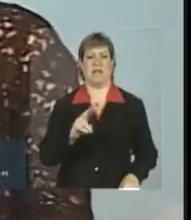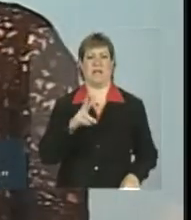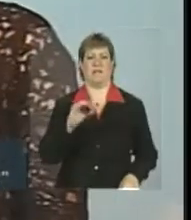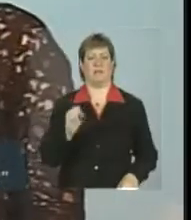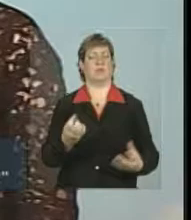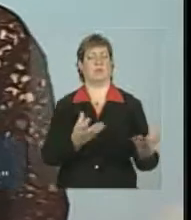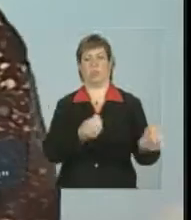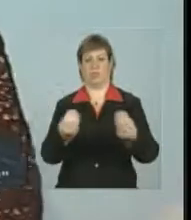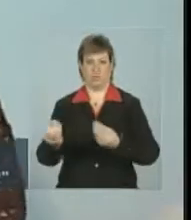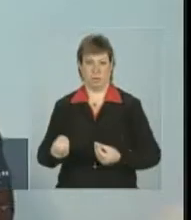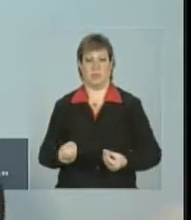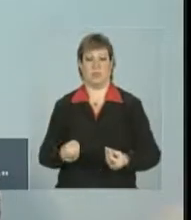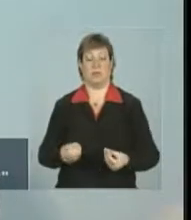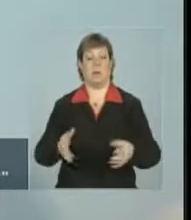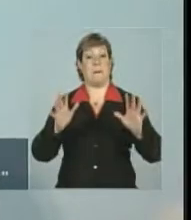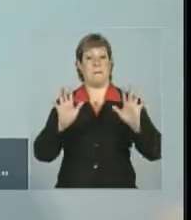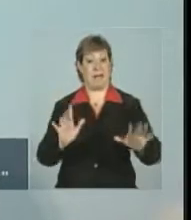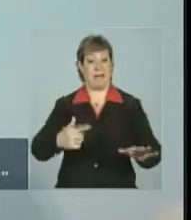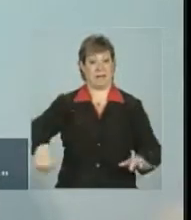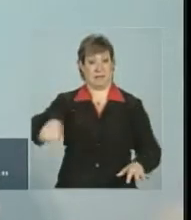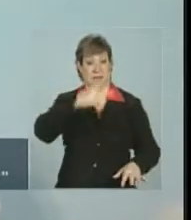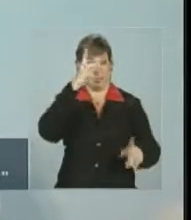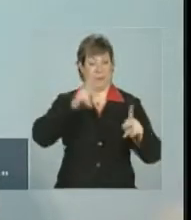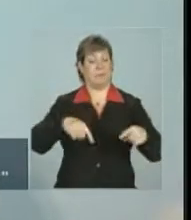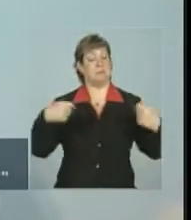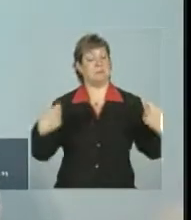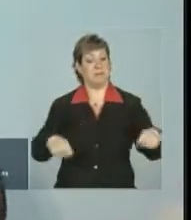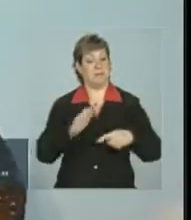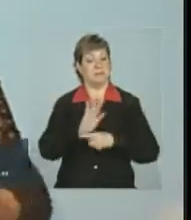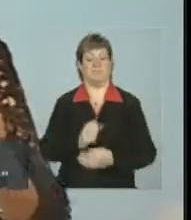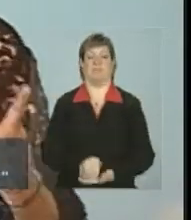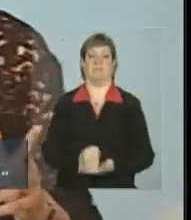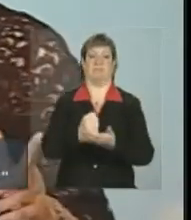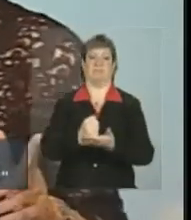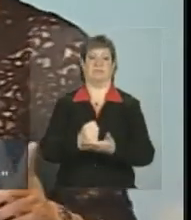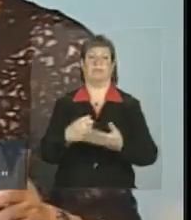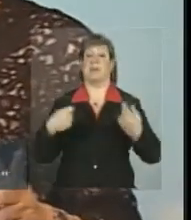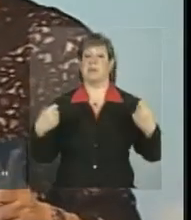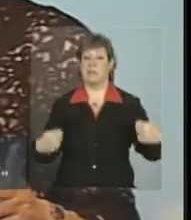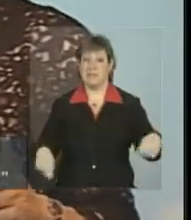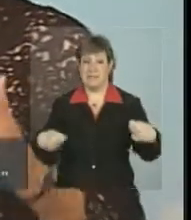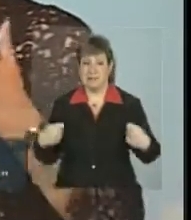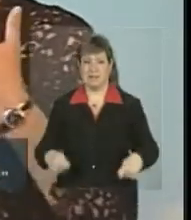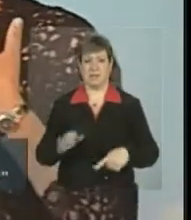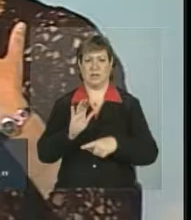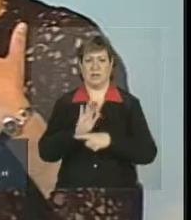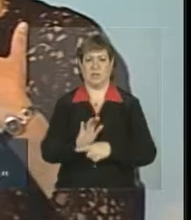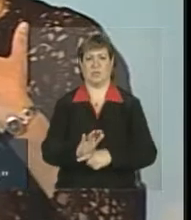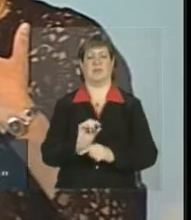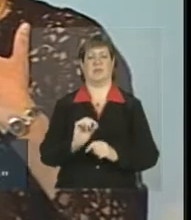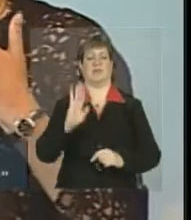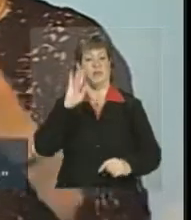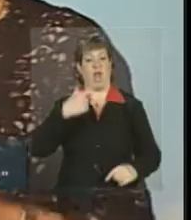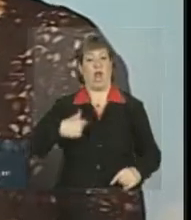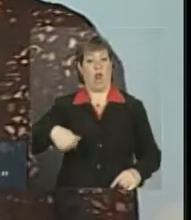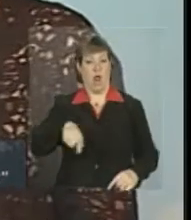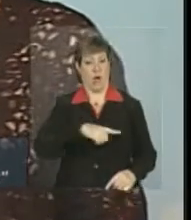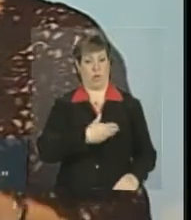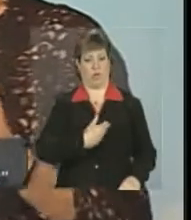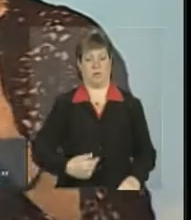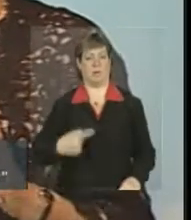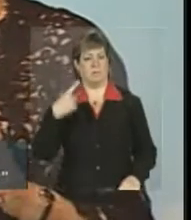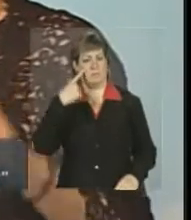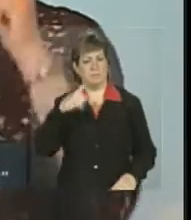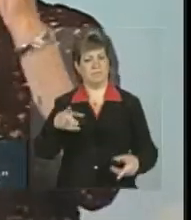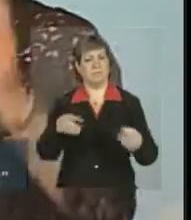essa população, ela precisa de proteção. E precisa de proteção, e a gente tem de perceber